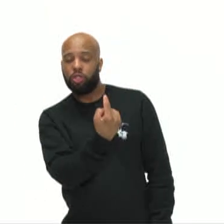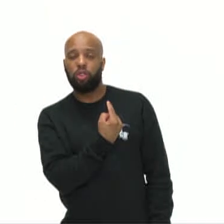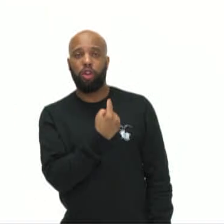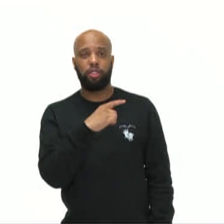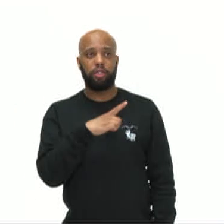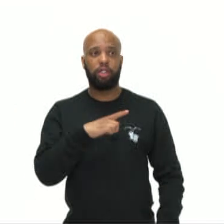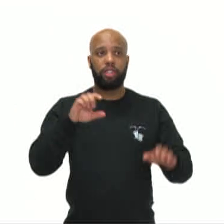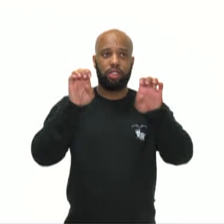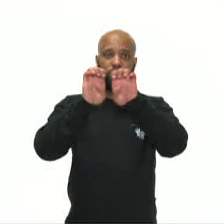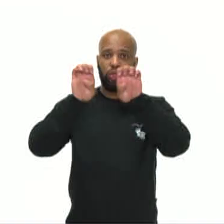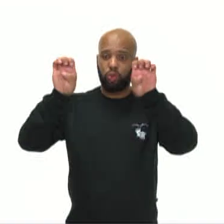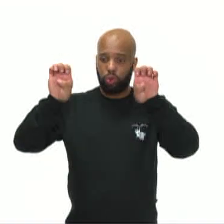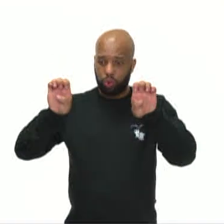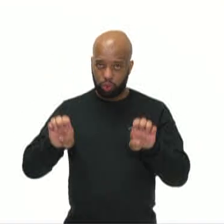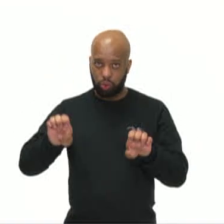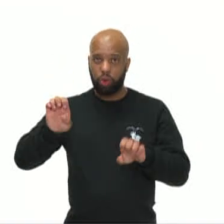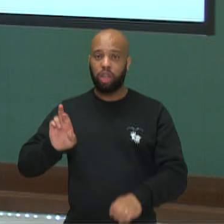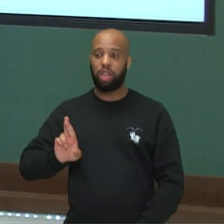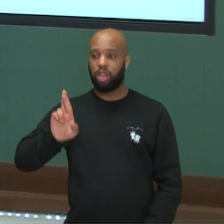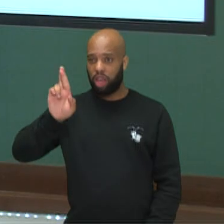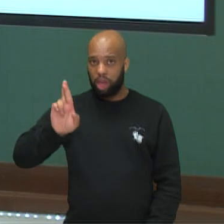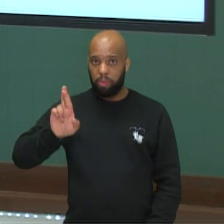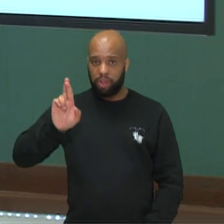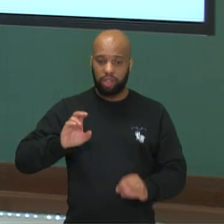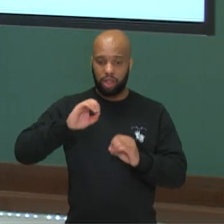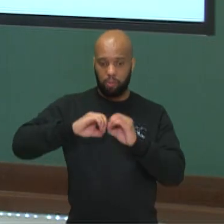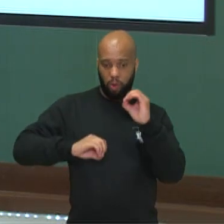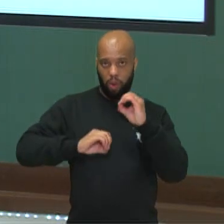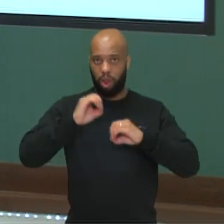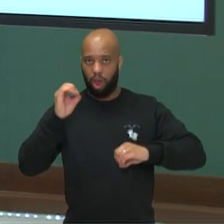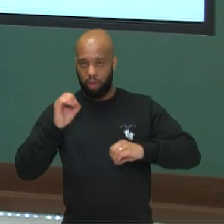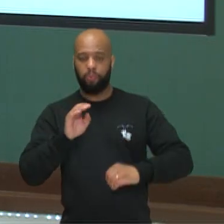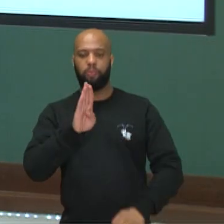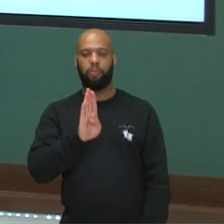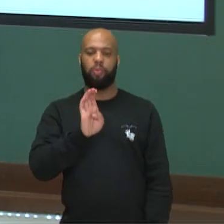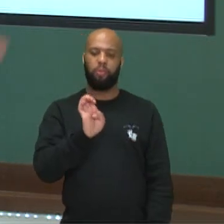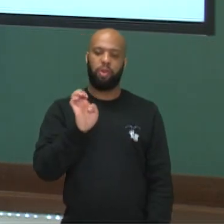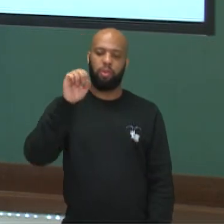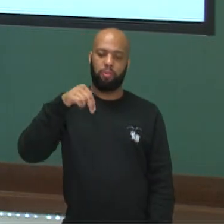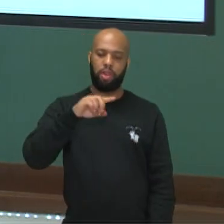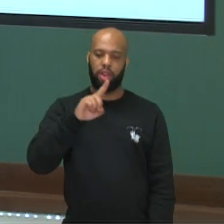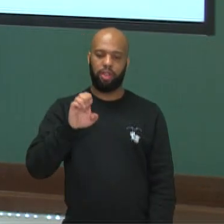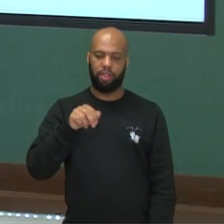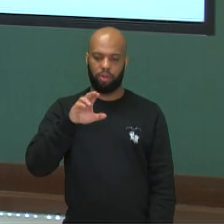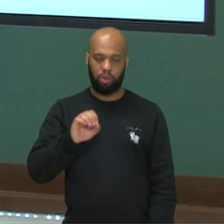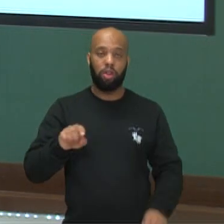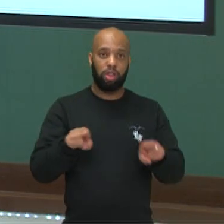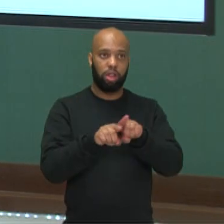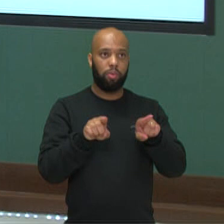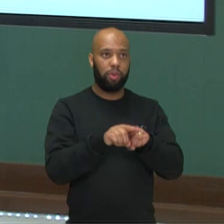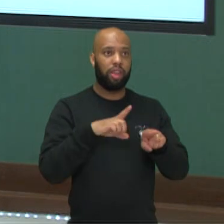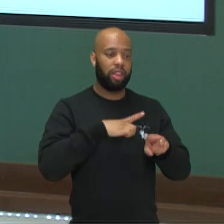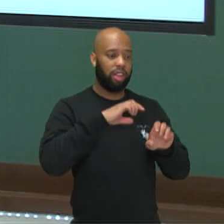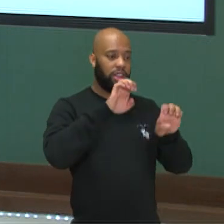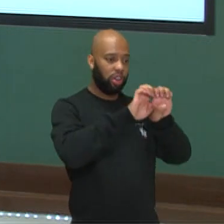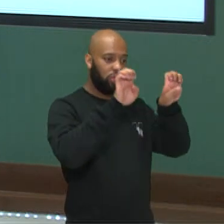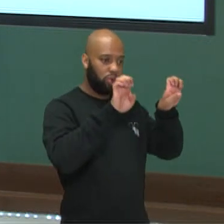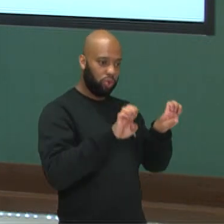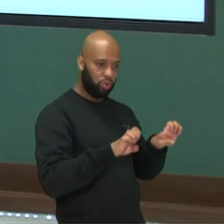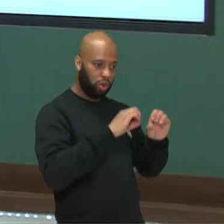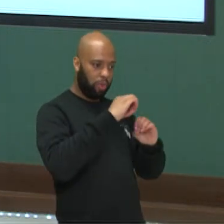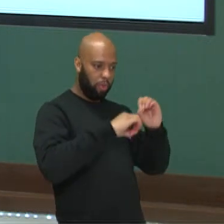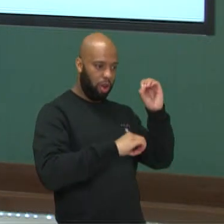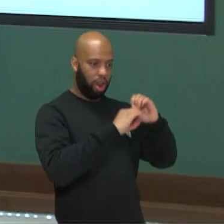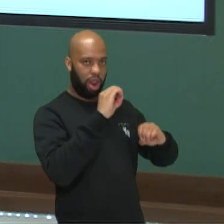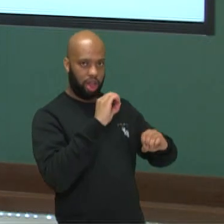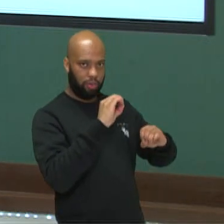a estrutura que representa a molécula de benzeno e a estrutura que representa a molécula de água. Observe